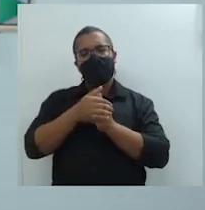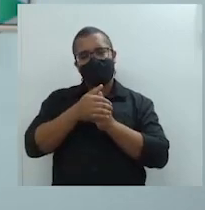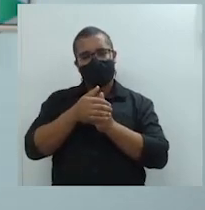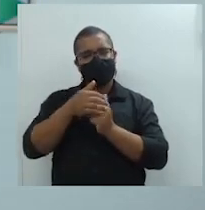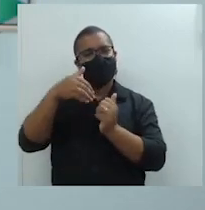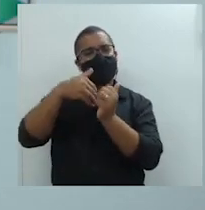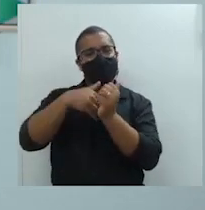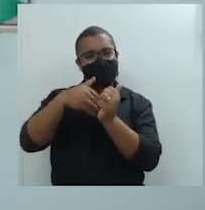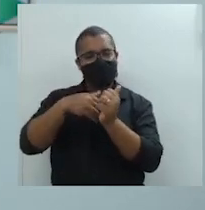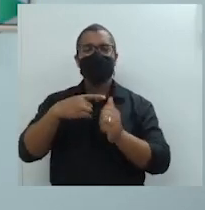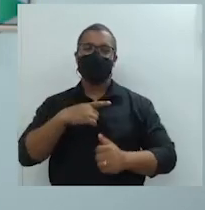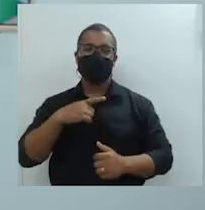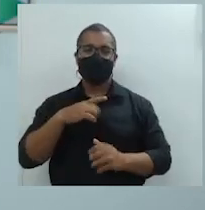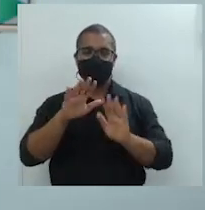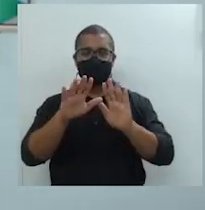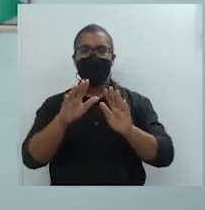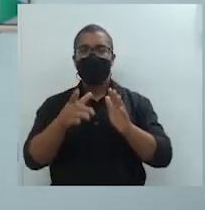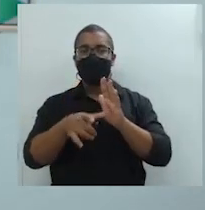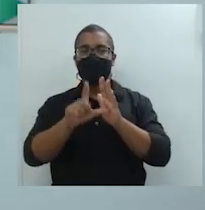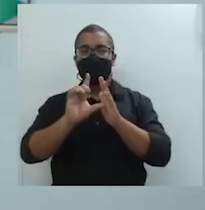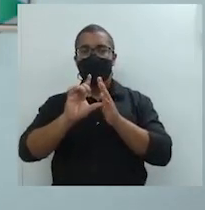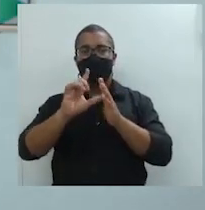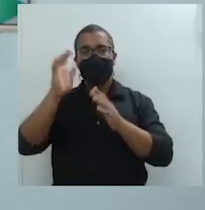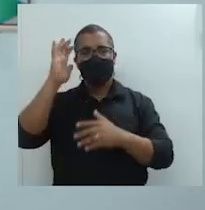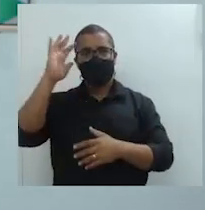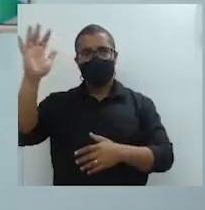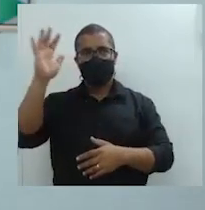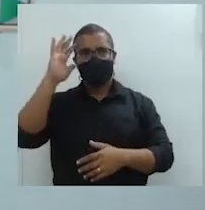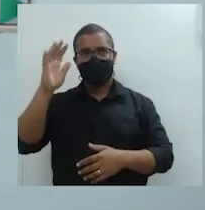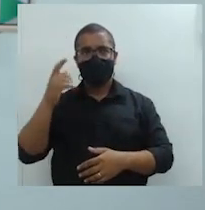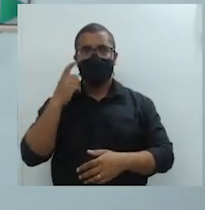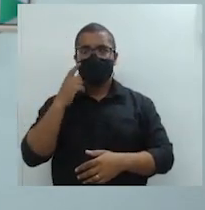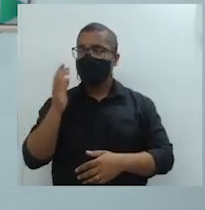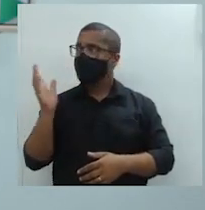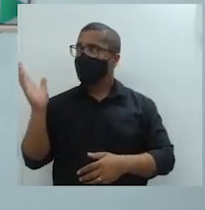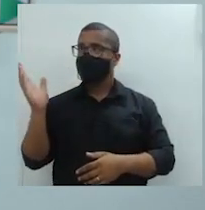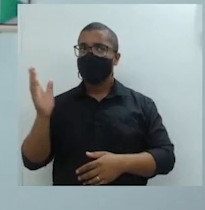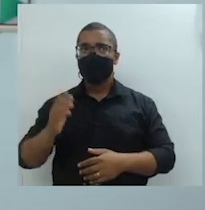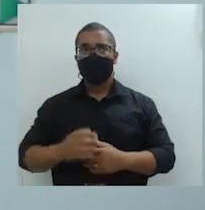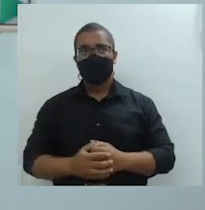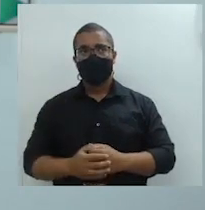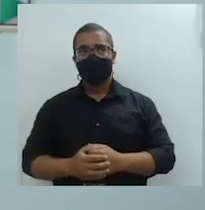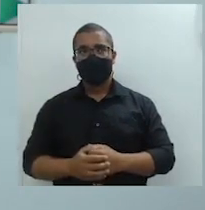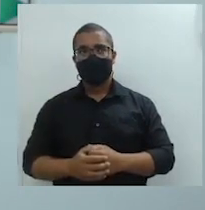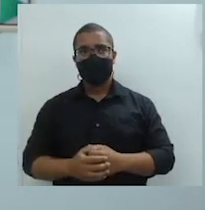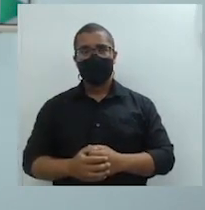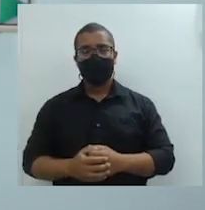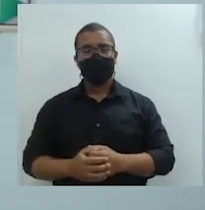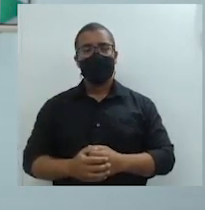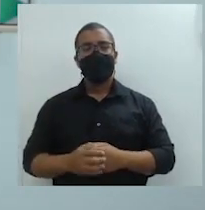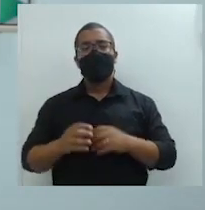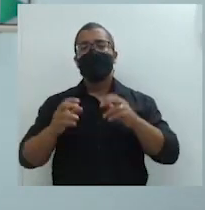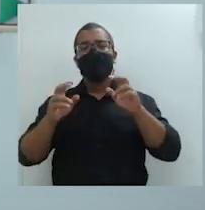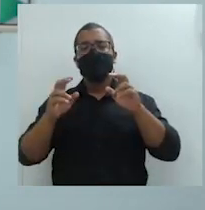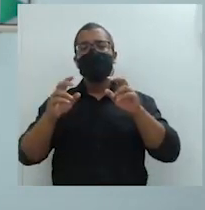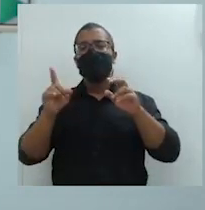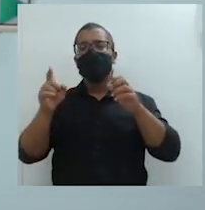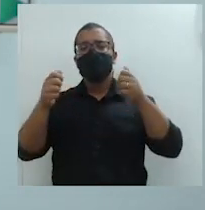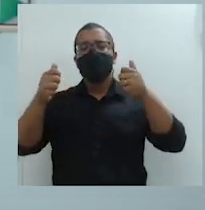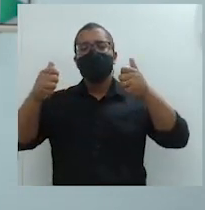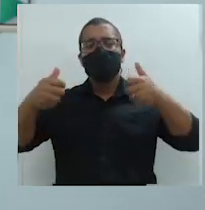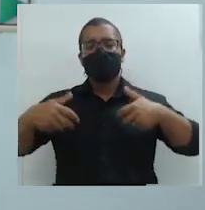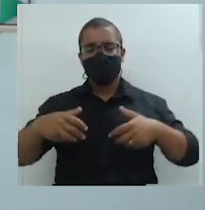conhecer. Mas antes, trago para vocês uma reflexão. Olhem para a tela, nós temos aqui a